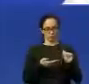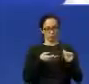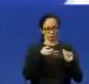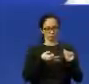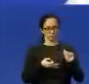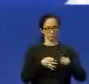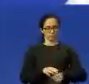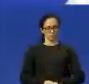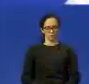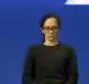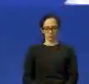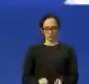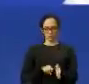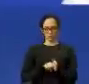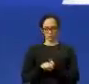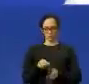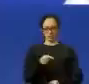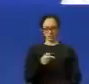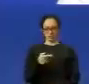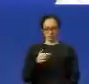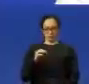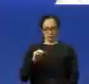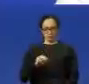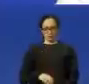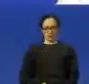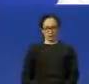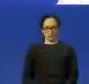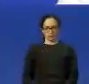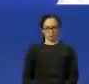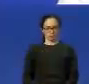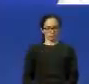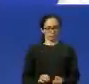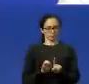resposta. Na questão 170, ele dá ali um